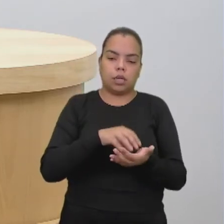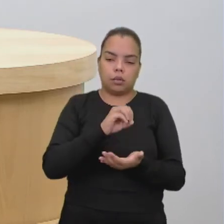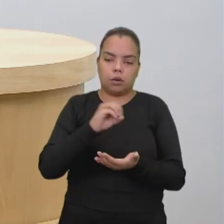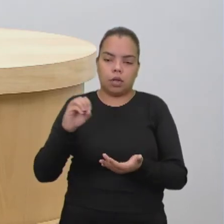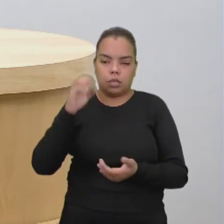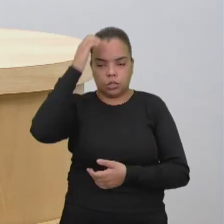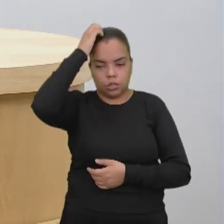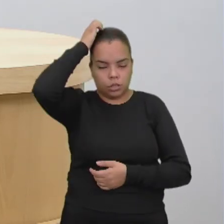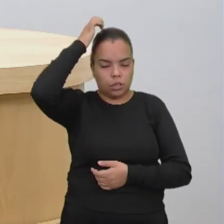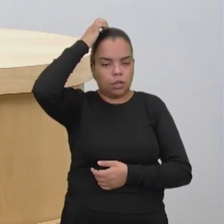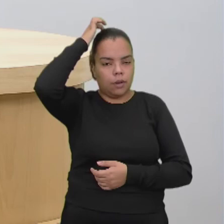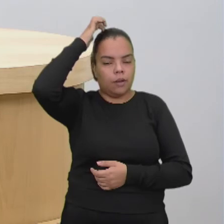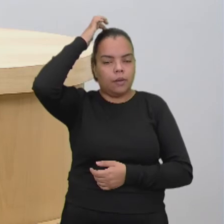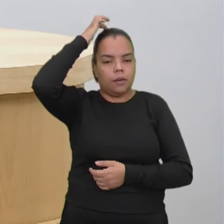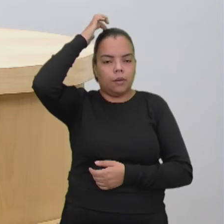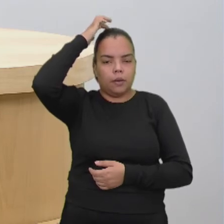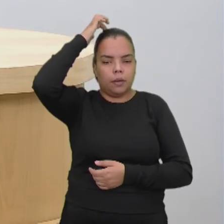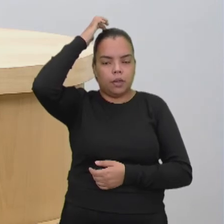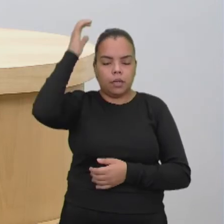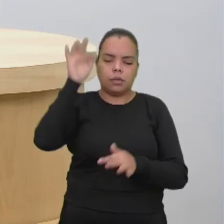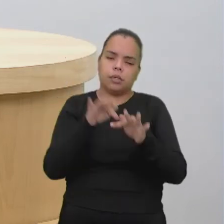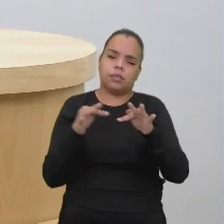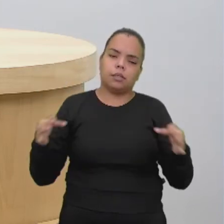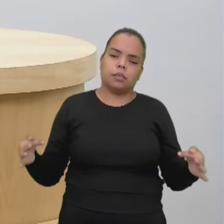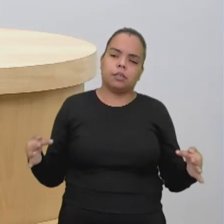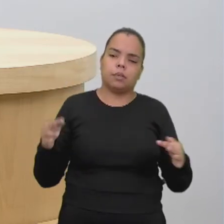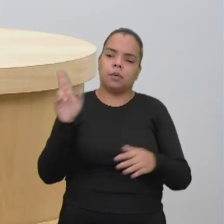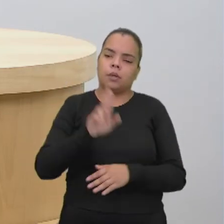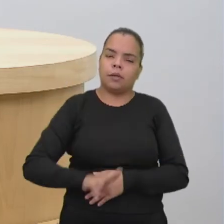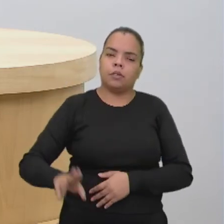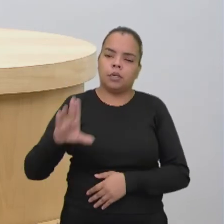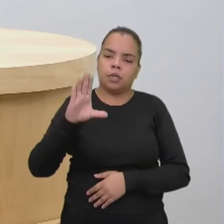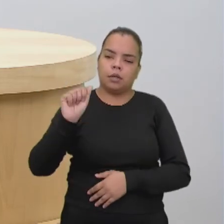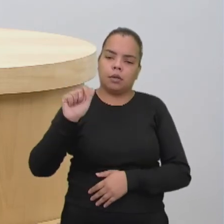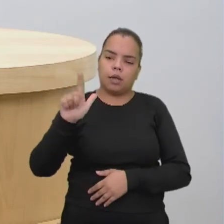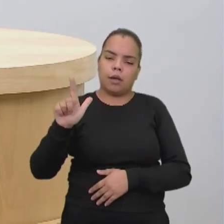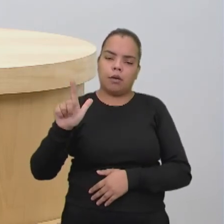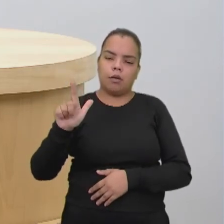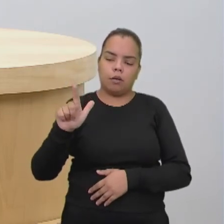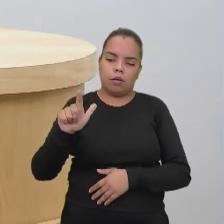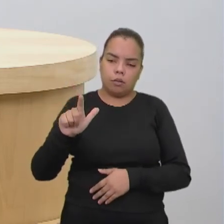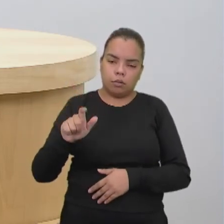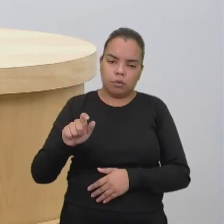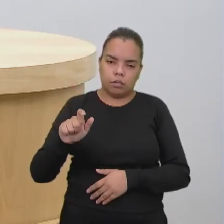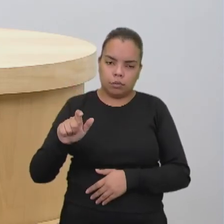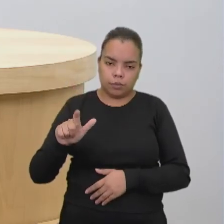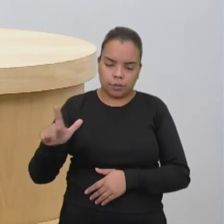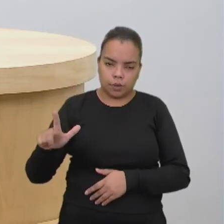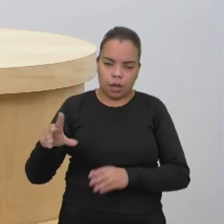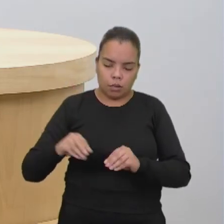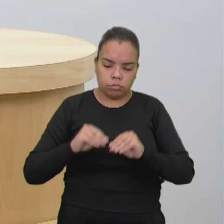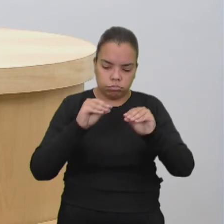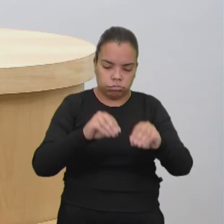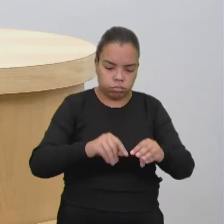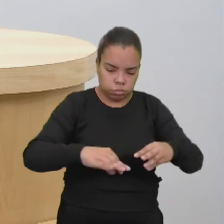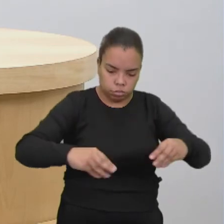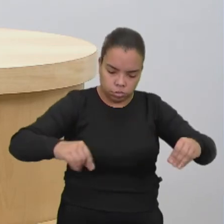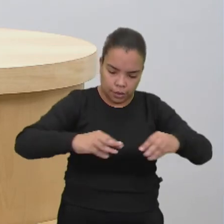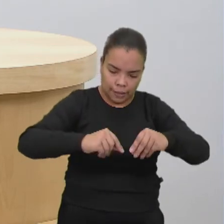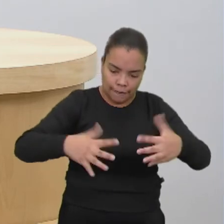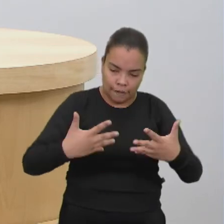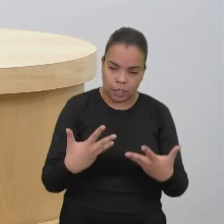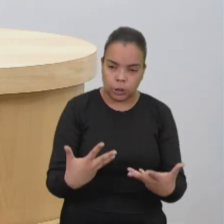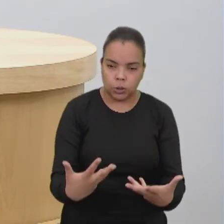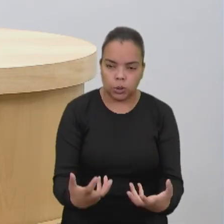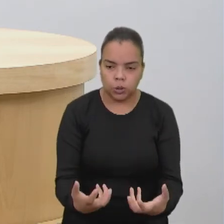uma utilização simples, né, de cal, né? Então se jogou cal no solo, né, o calcário suga a